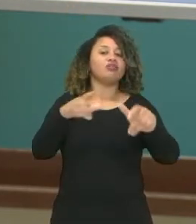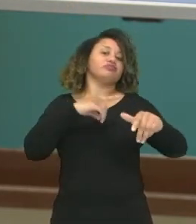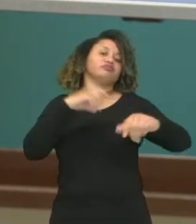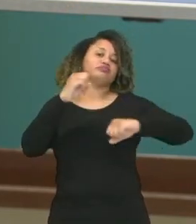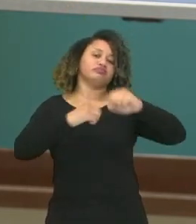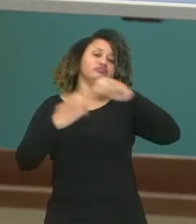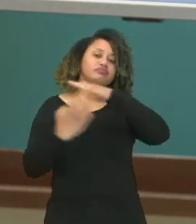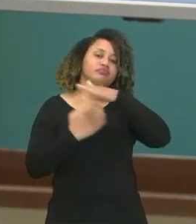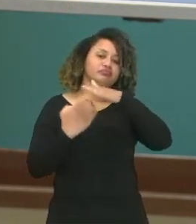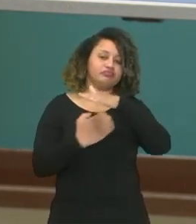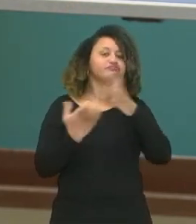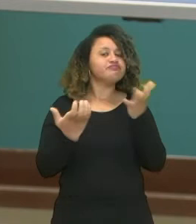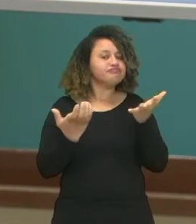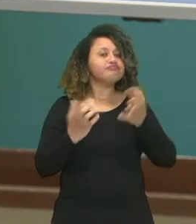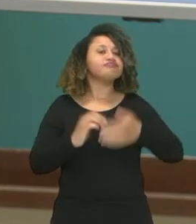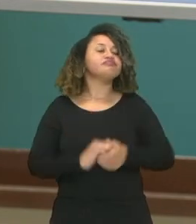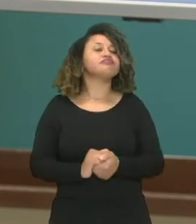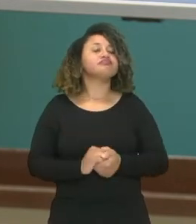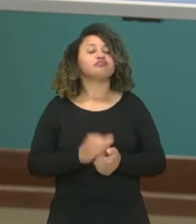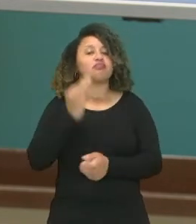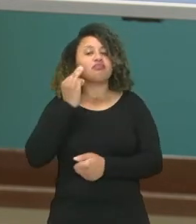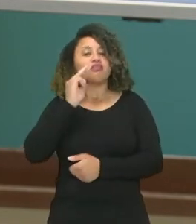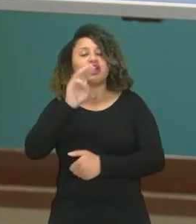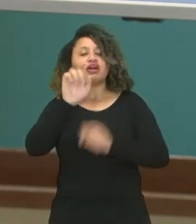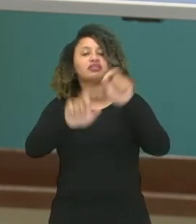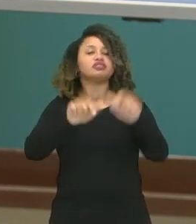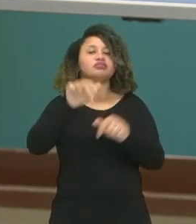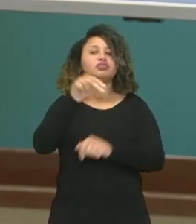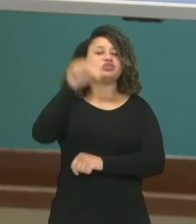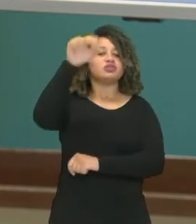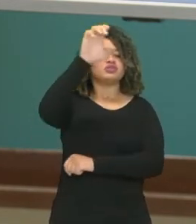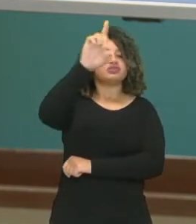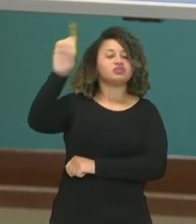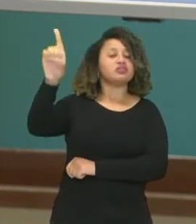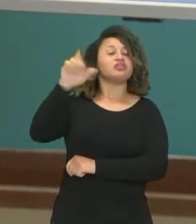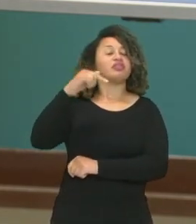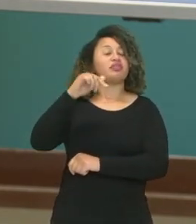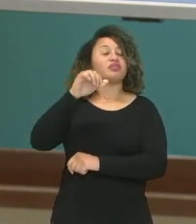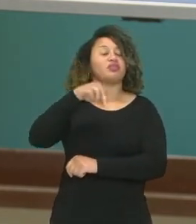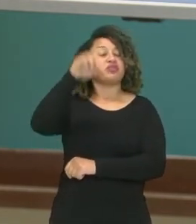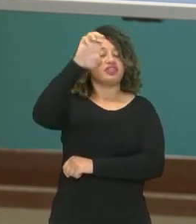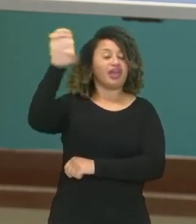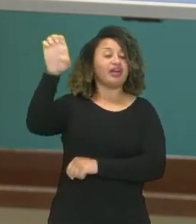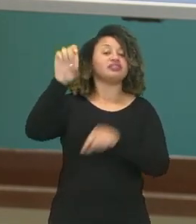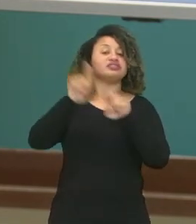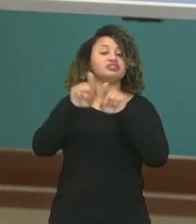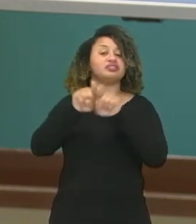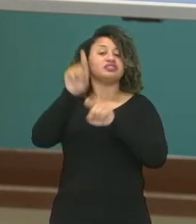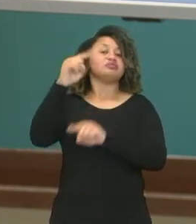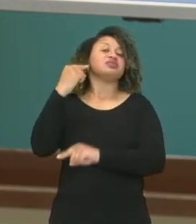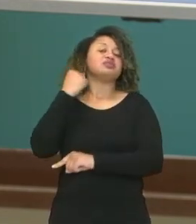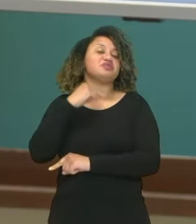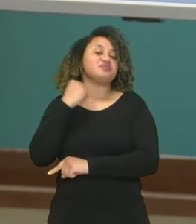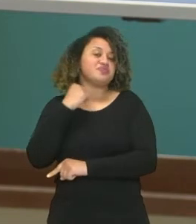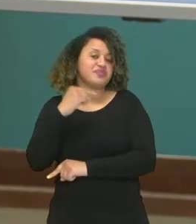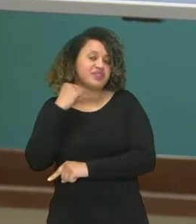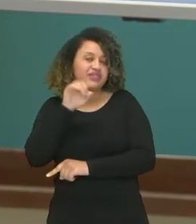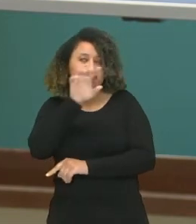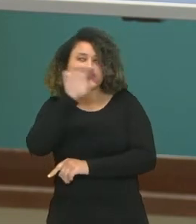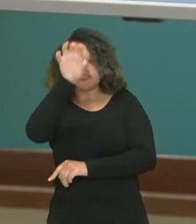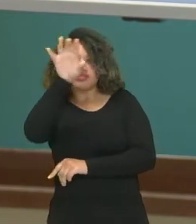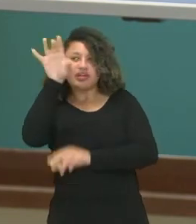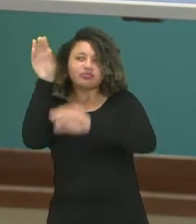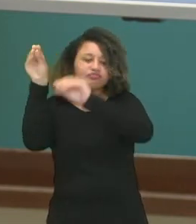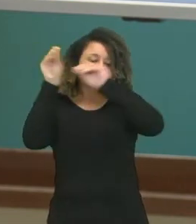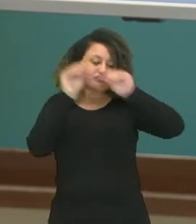estavam aparecendo. Milhares de nordestinos e de mineiros, aqueles que vinham do interior de Minas Gerais, deixaram sua terra